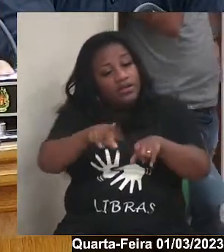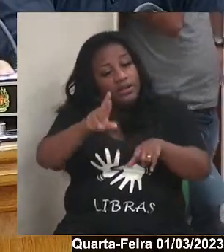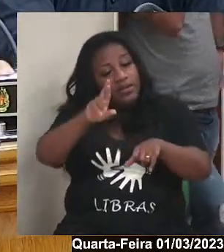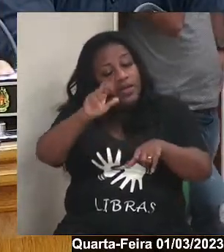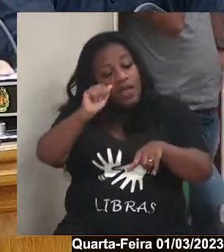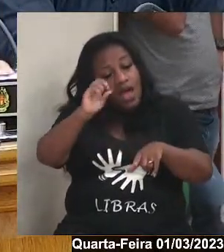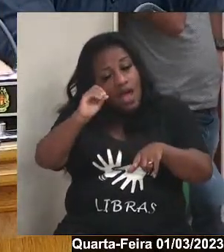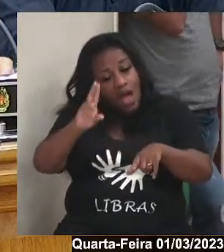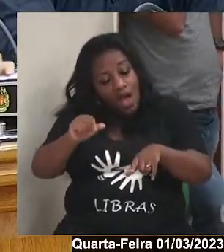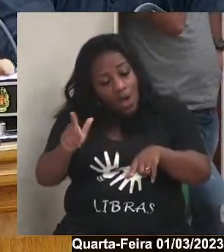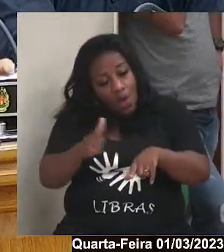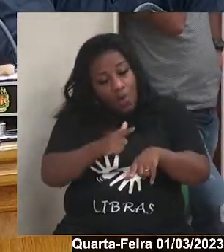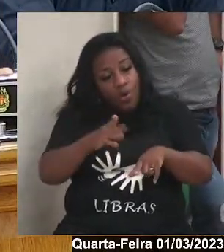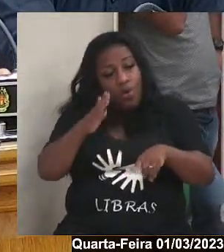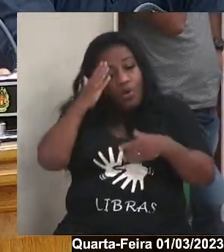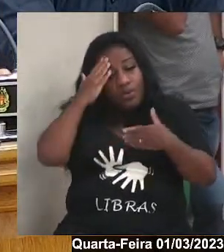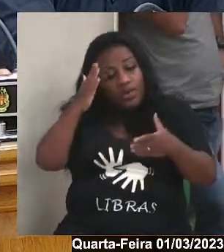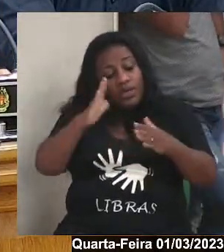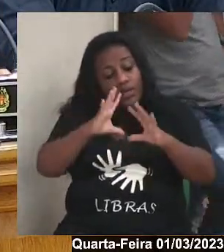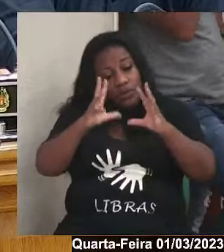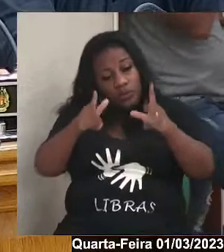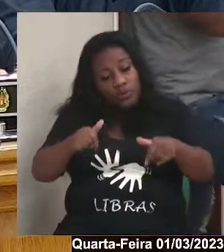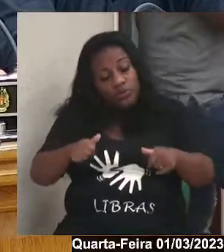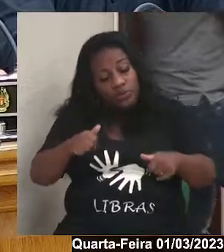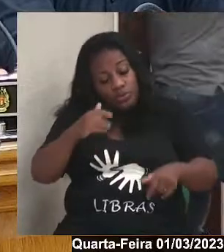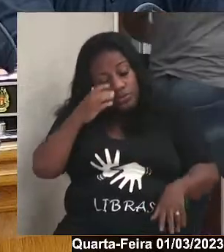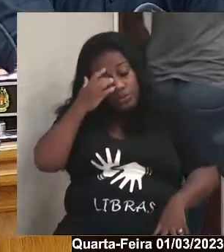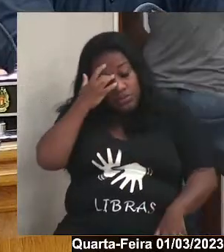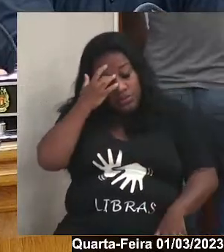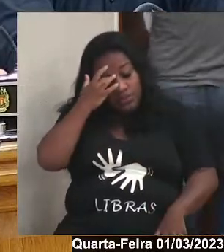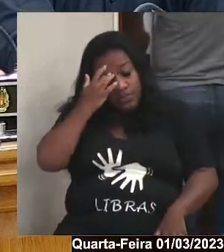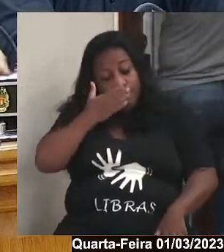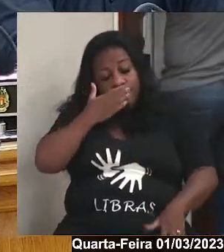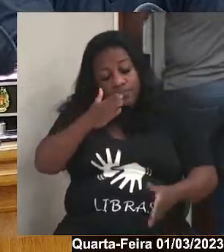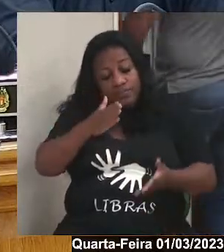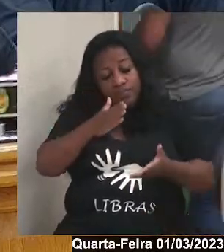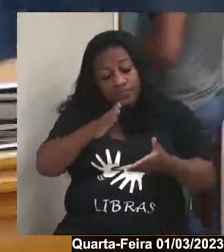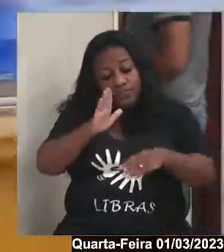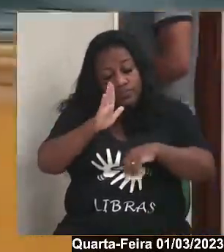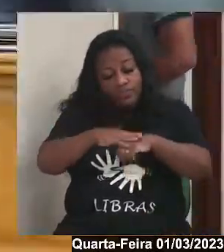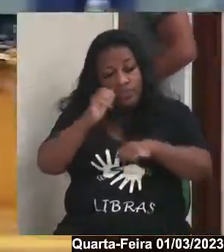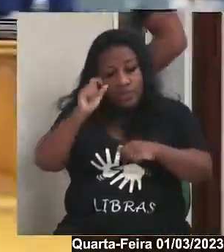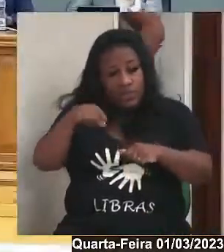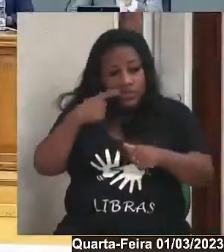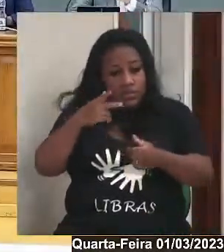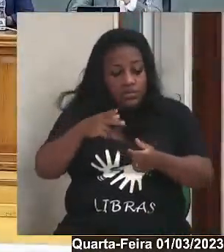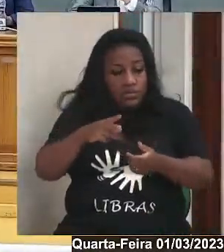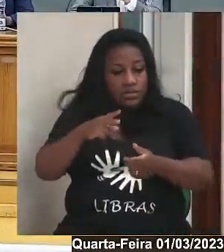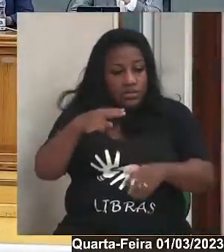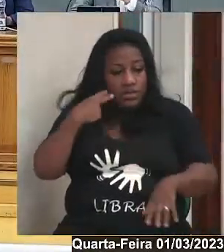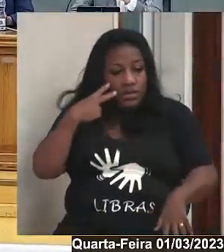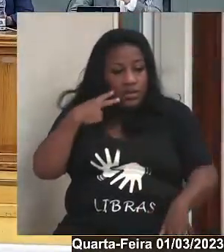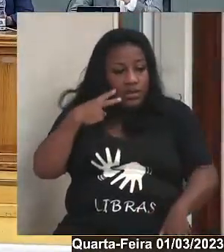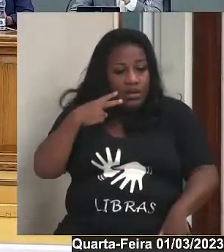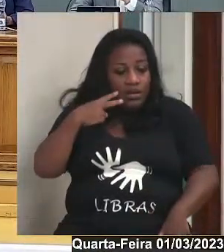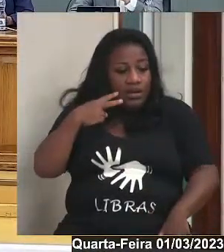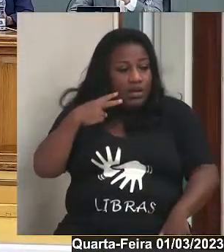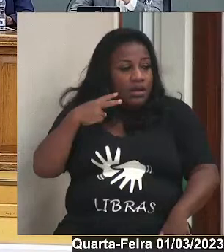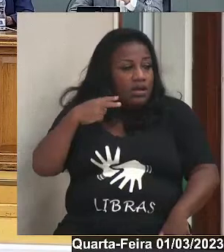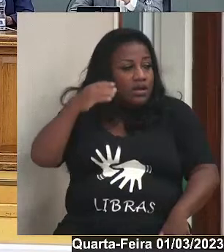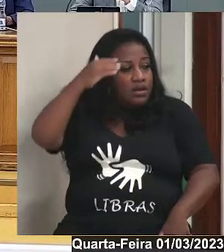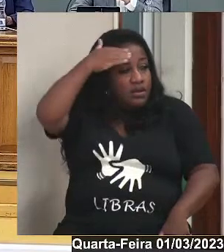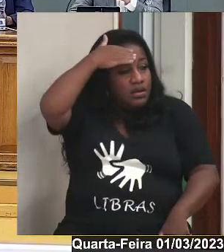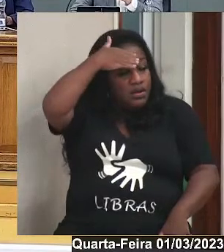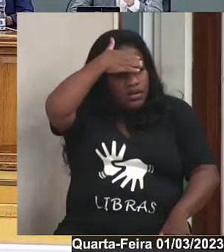planejamento, secretaria de planejamento também, obrigado a todos. Solicito ao senhor secretário que faça a chamada do próximo inscrito.